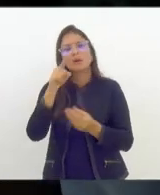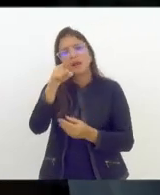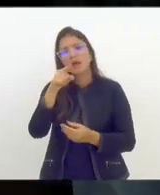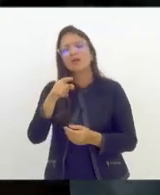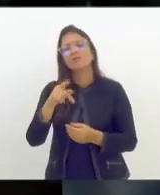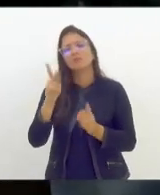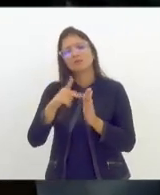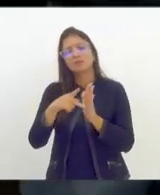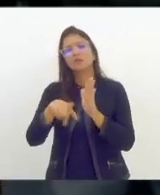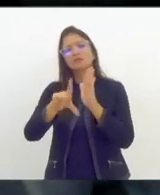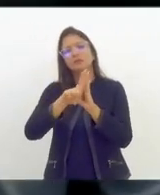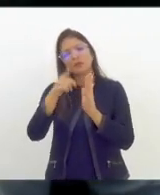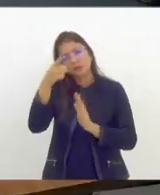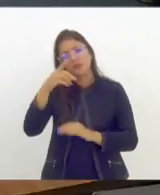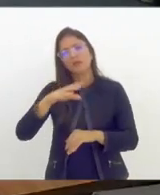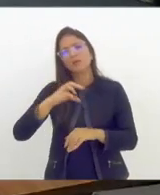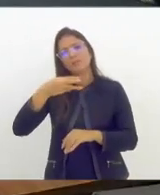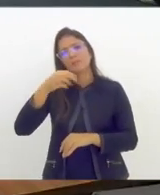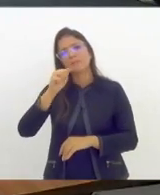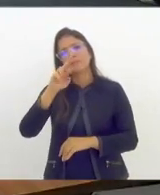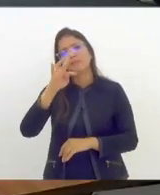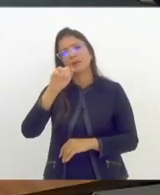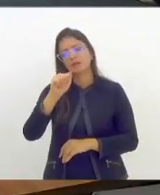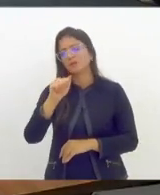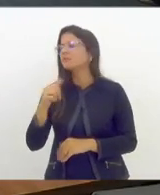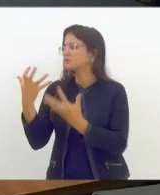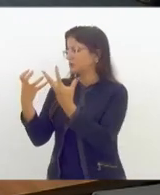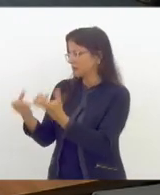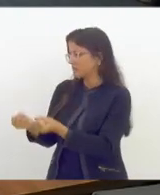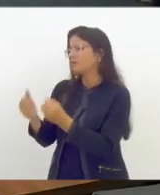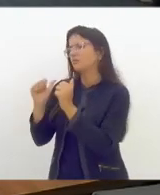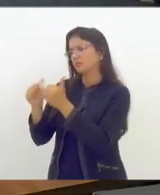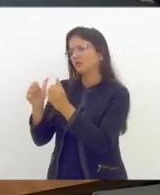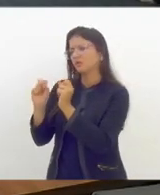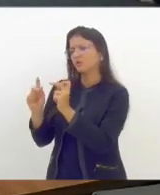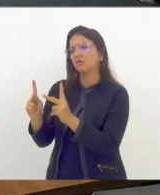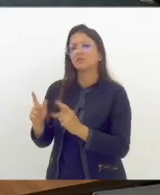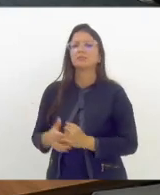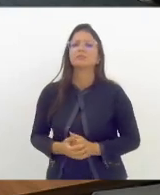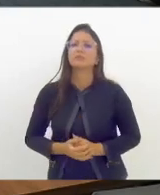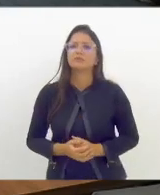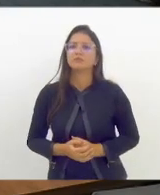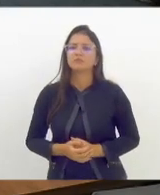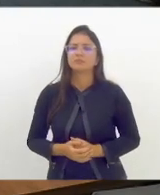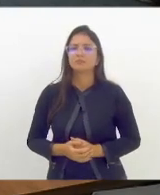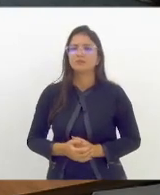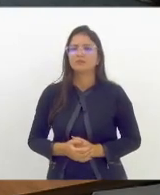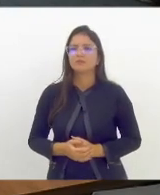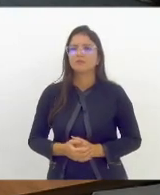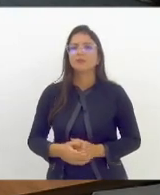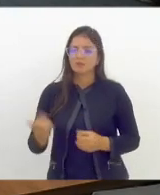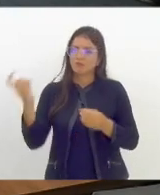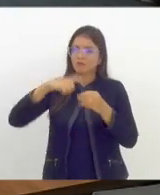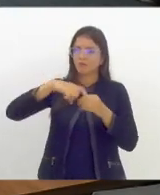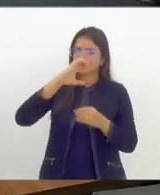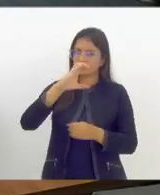deputada Marta Rocha. Pedido deferido, deputado Carlos Mick, o projeto retorna à CCJ.